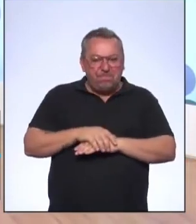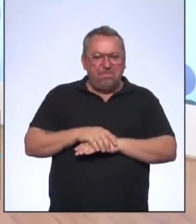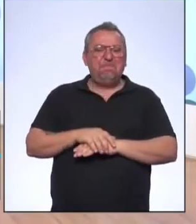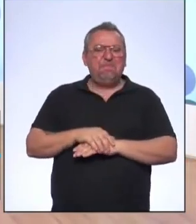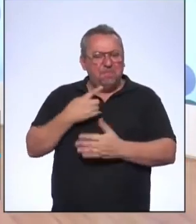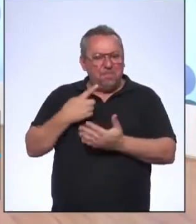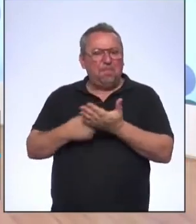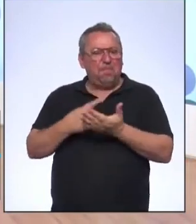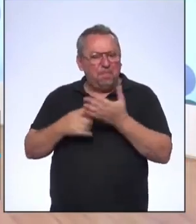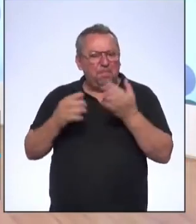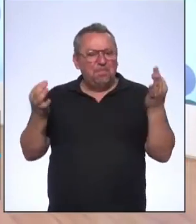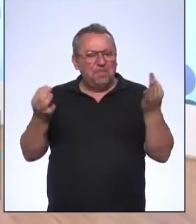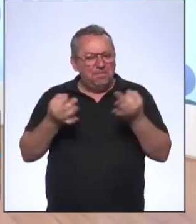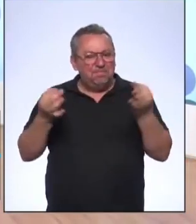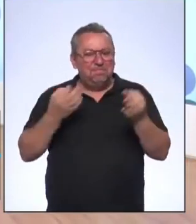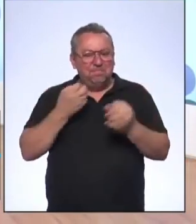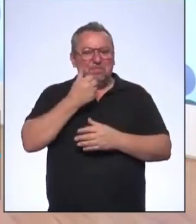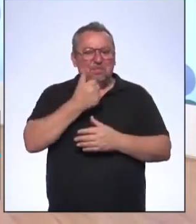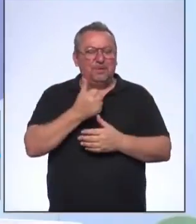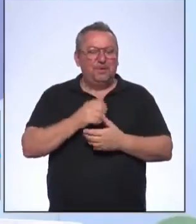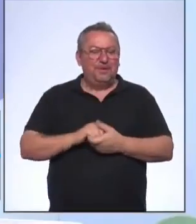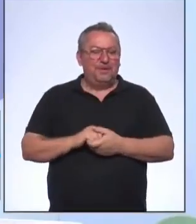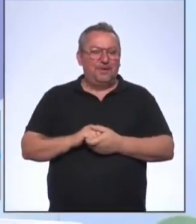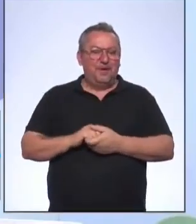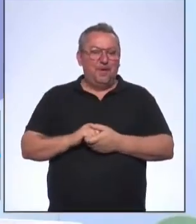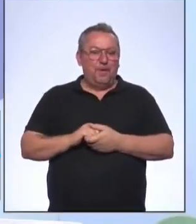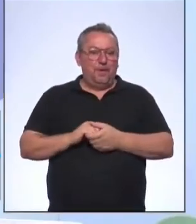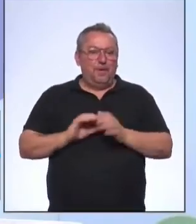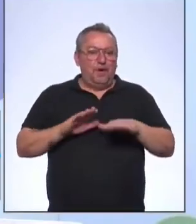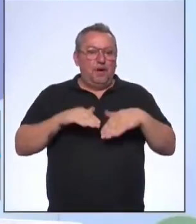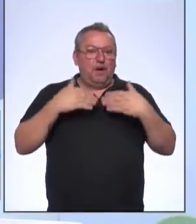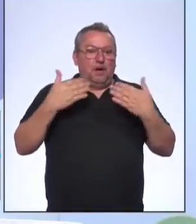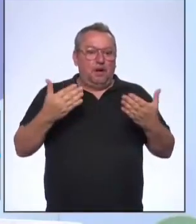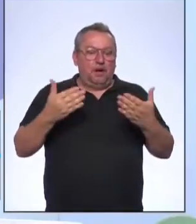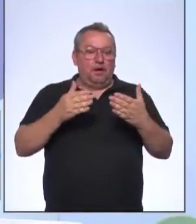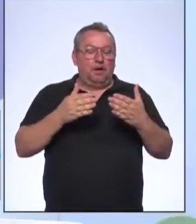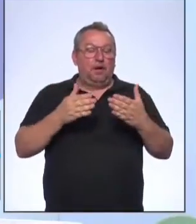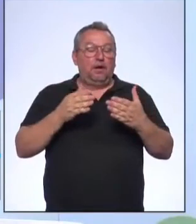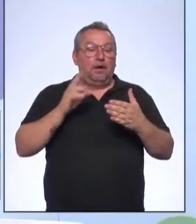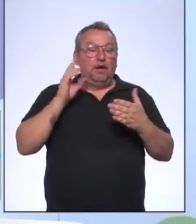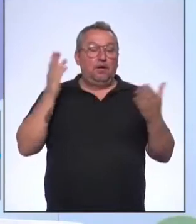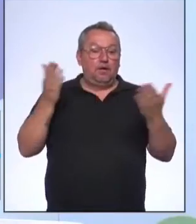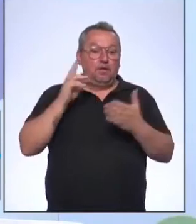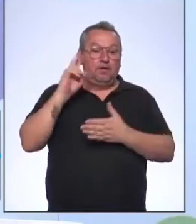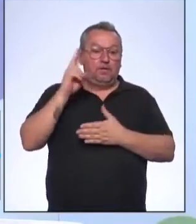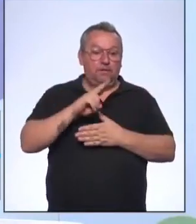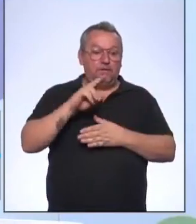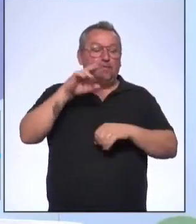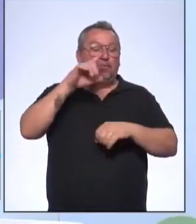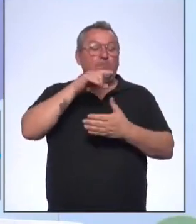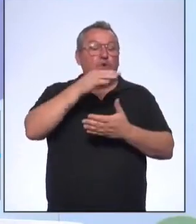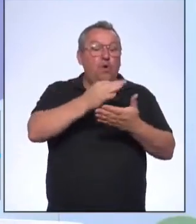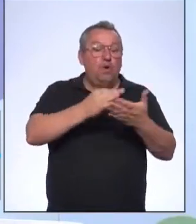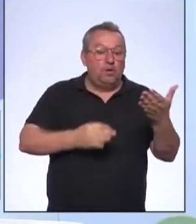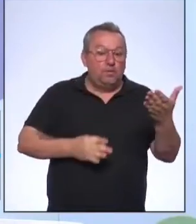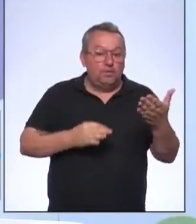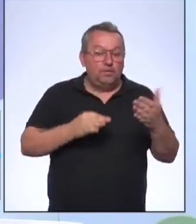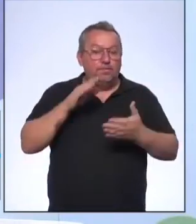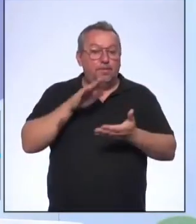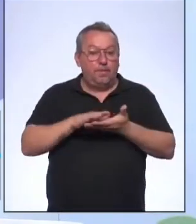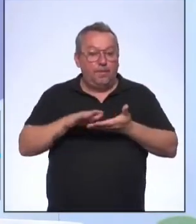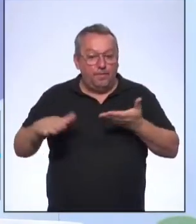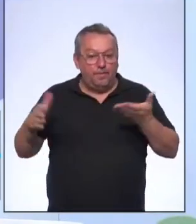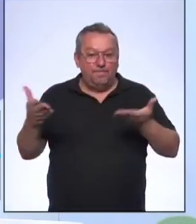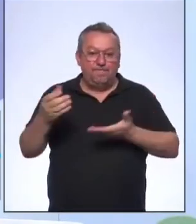com as respostas. Muito bom. Ok, então vamos lá. Agora a gente vai para o nosso texto, que a nossa atividade de hoje